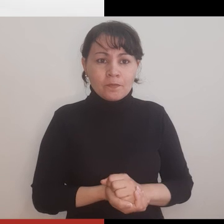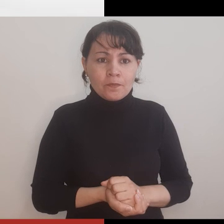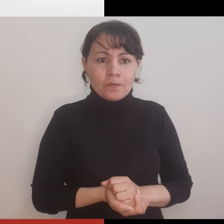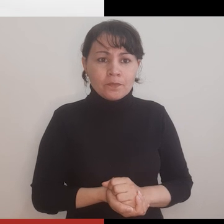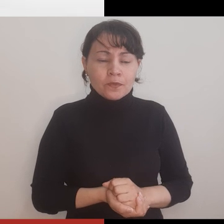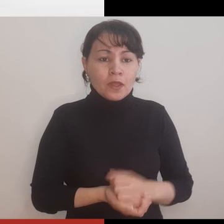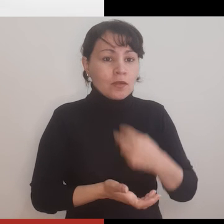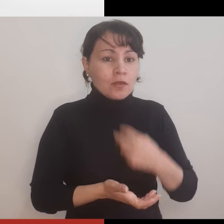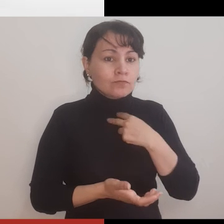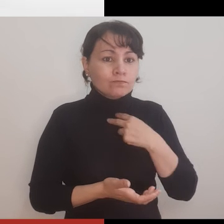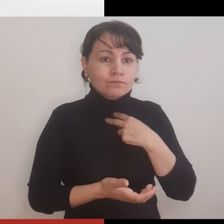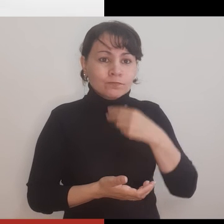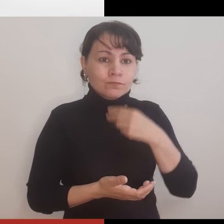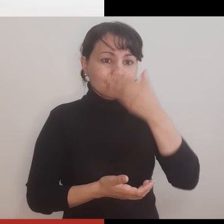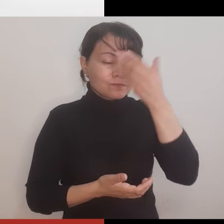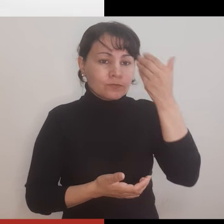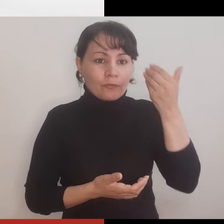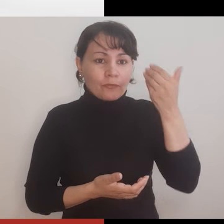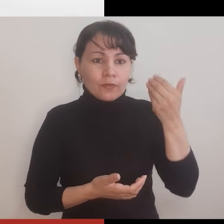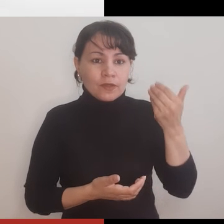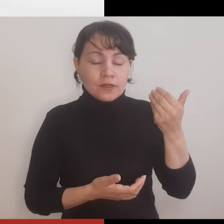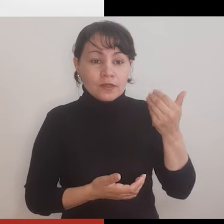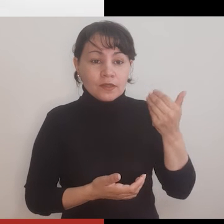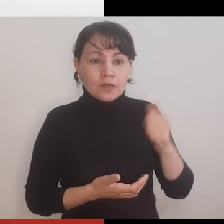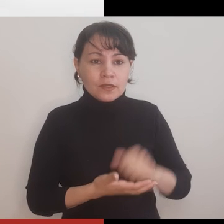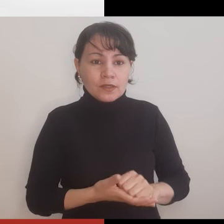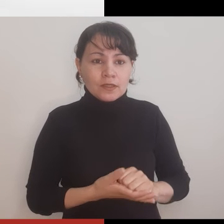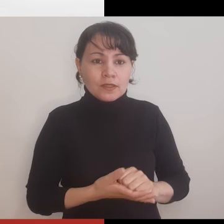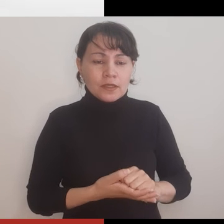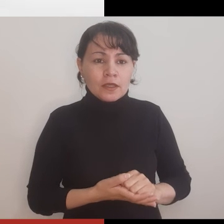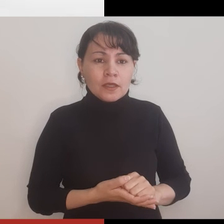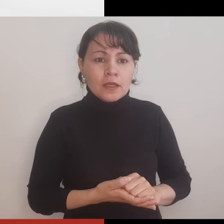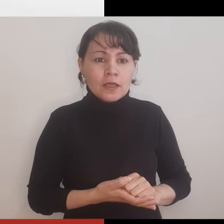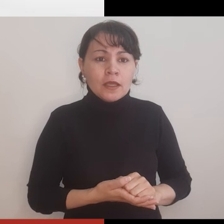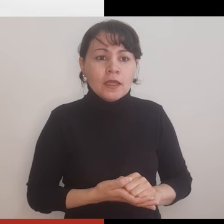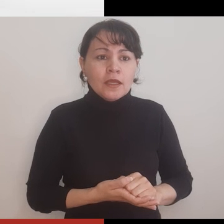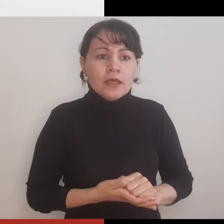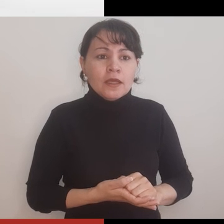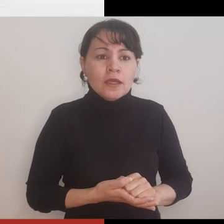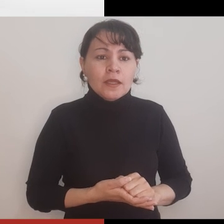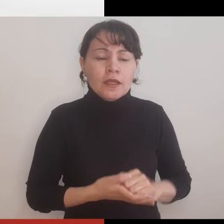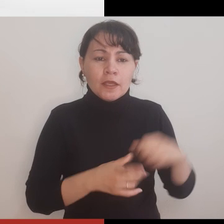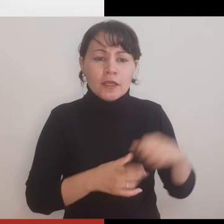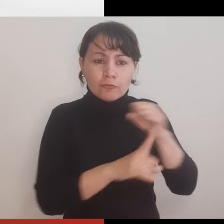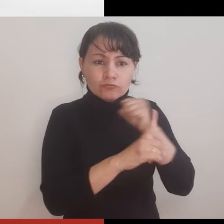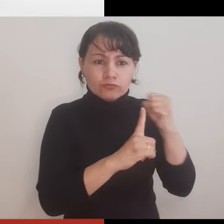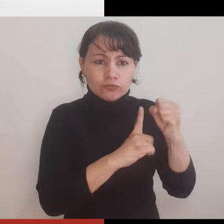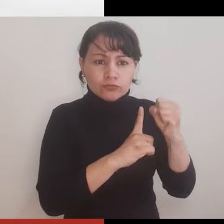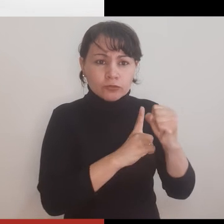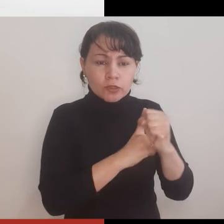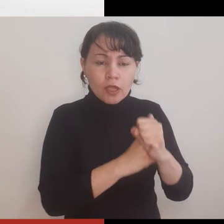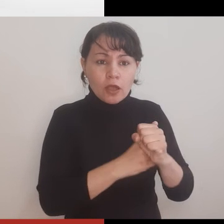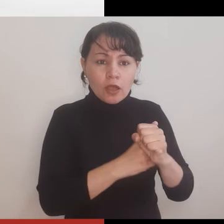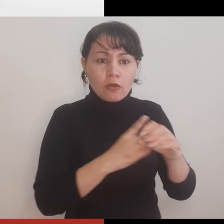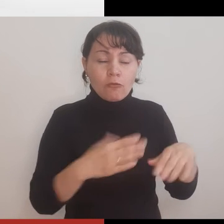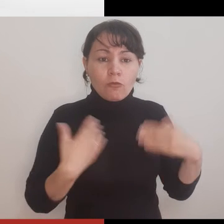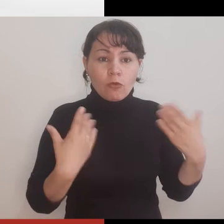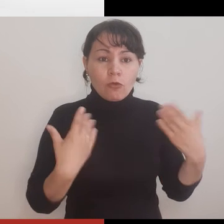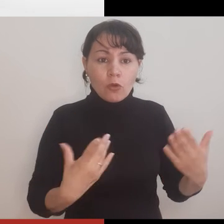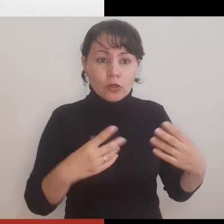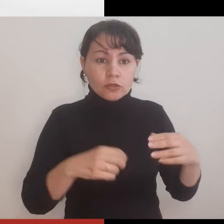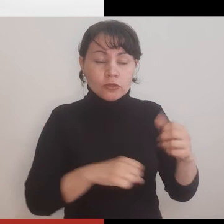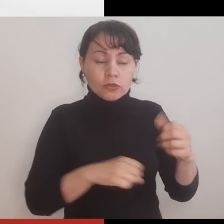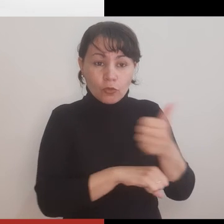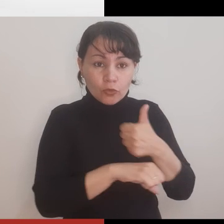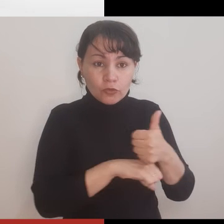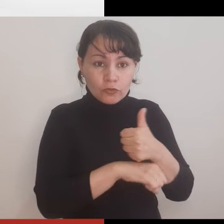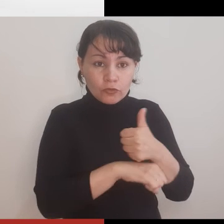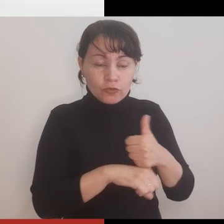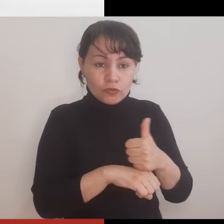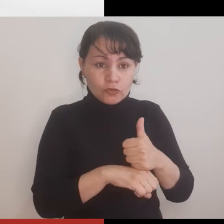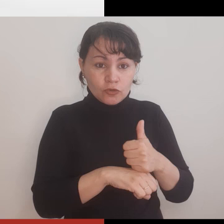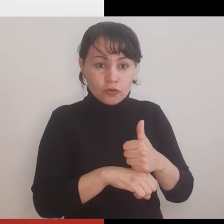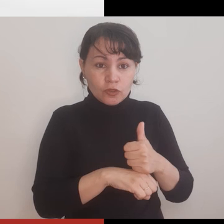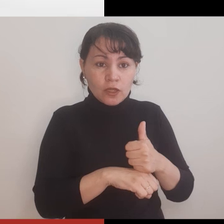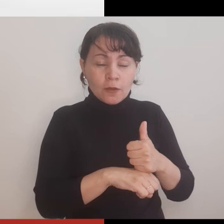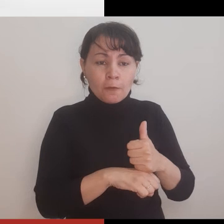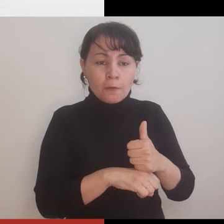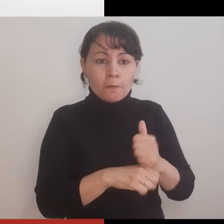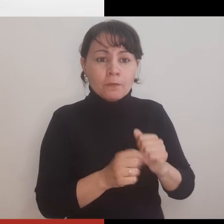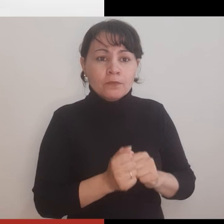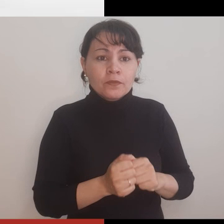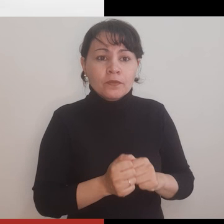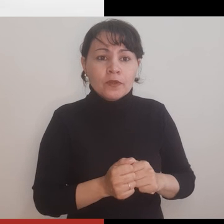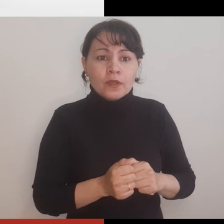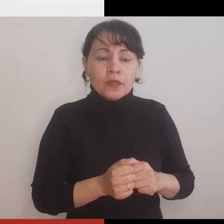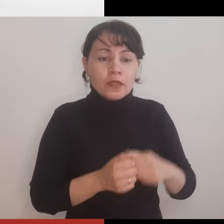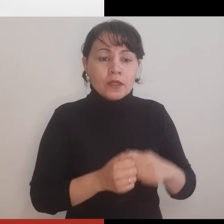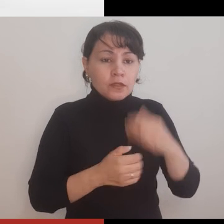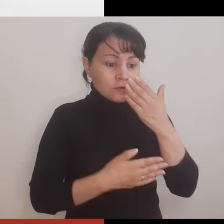Não podemos deixar de lado a questão da estigmatização social, aonde esse profissional ele está lidando,